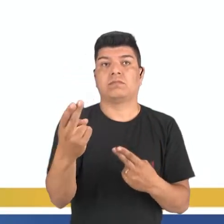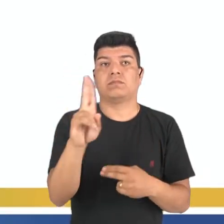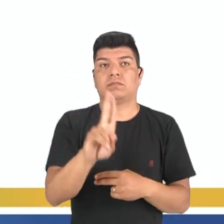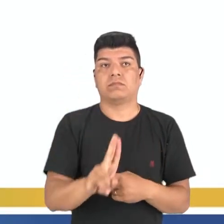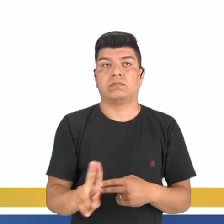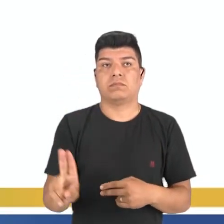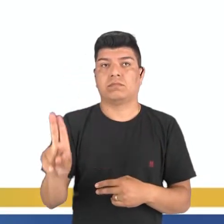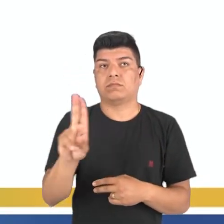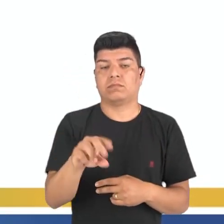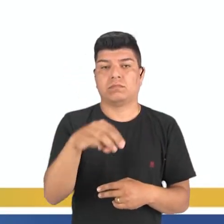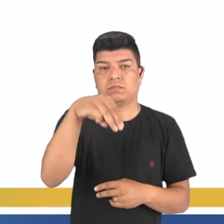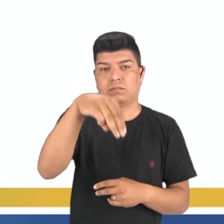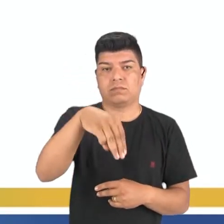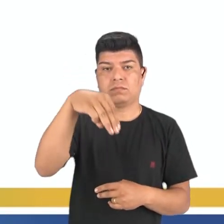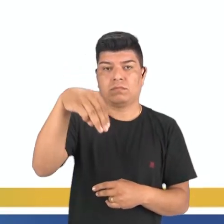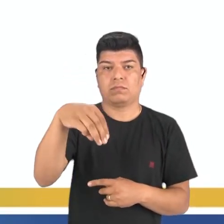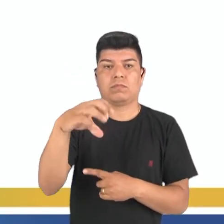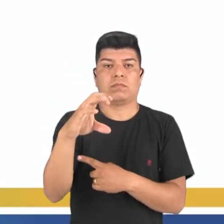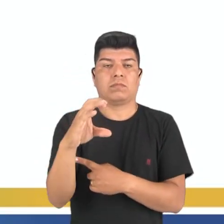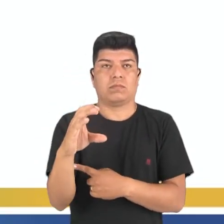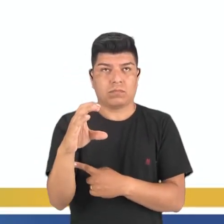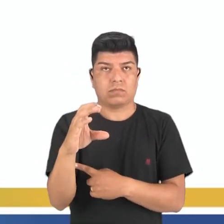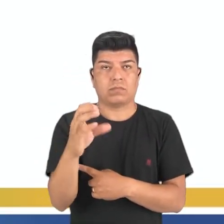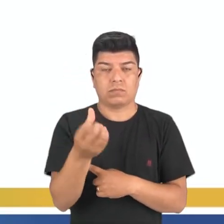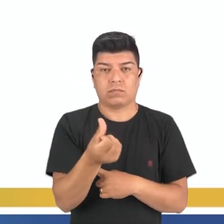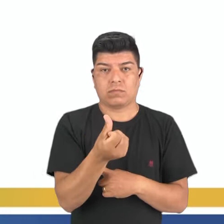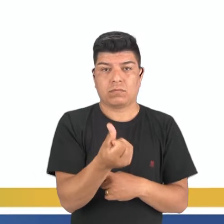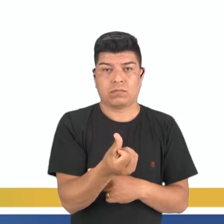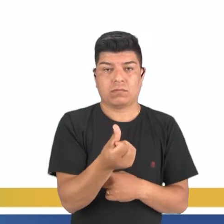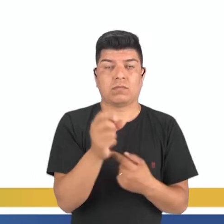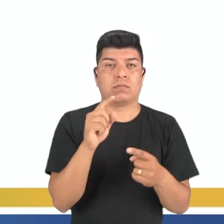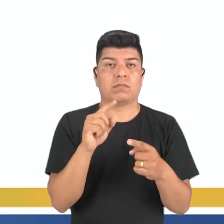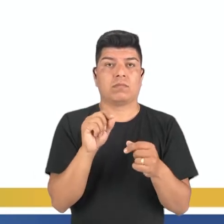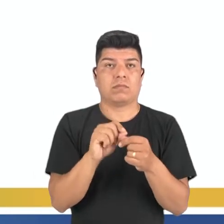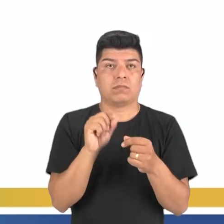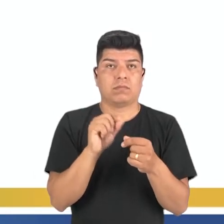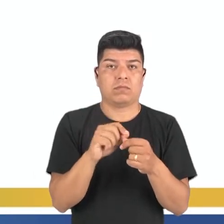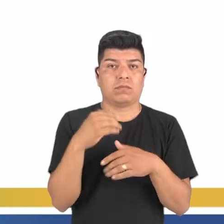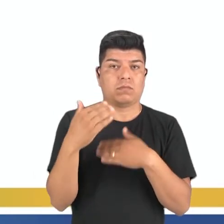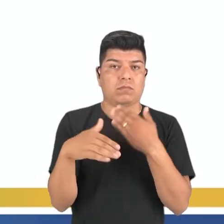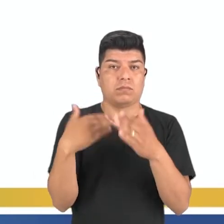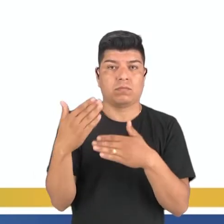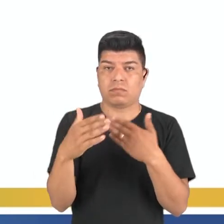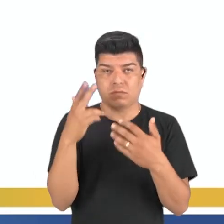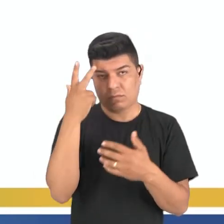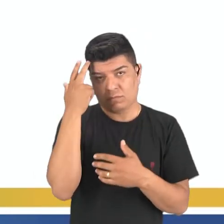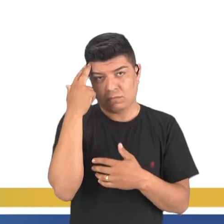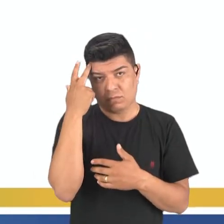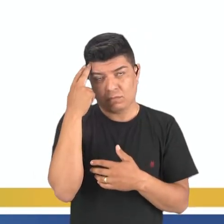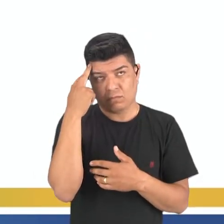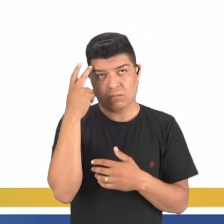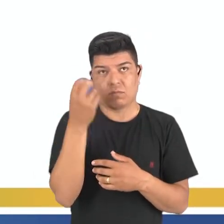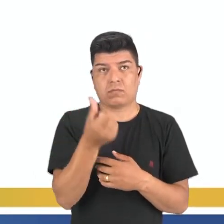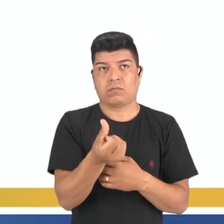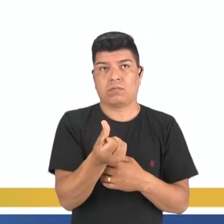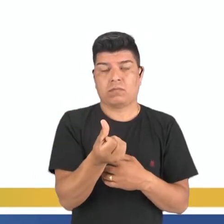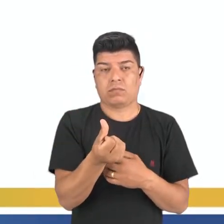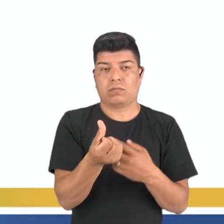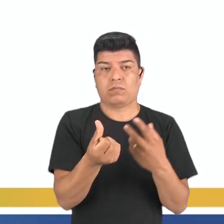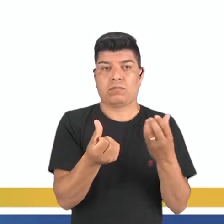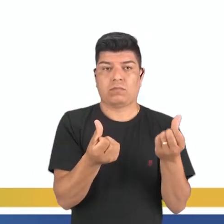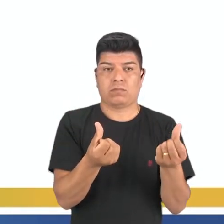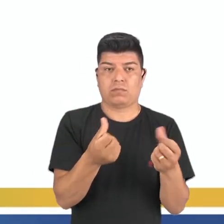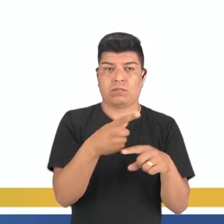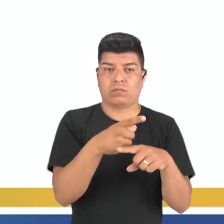uso o MMC dos denominadores, que é 6, e aí faço o processo automaticamente. Ó. 6 para 6 dá